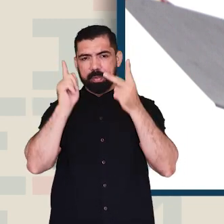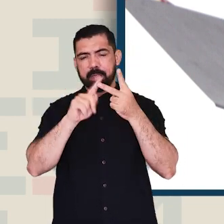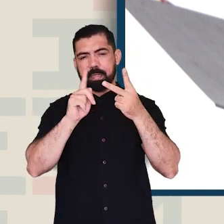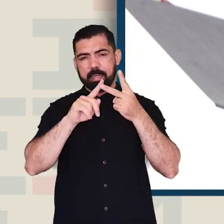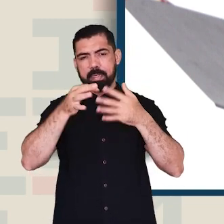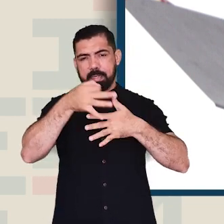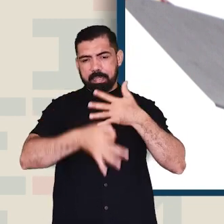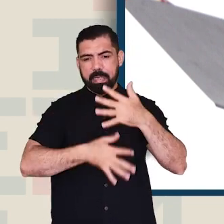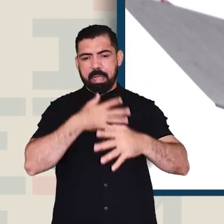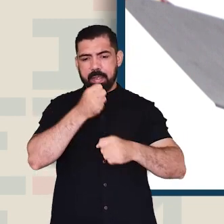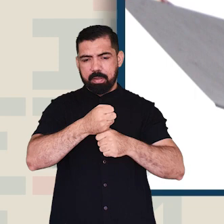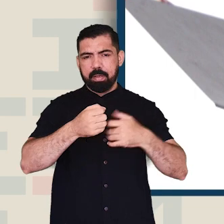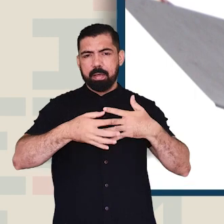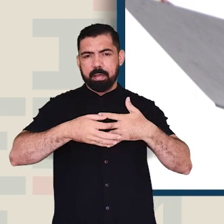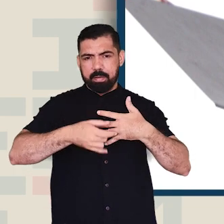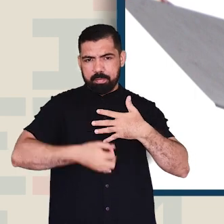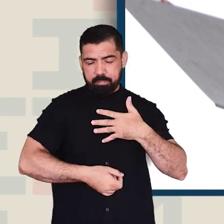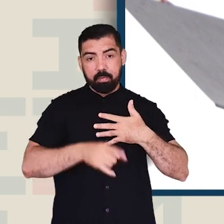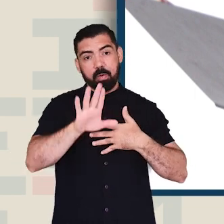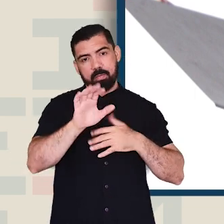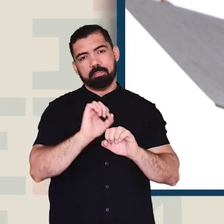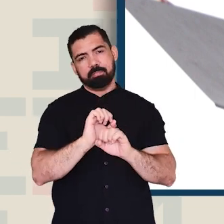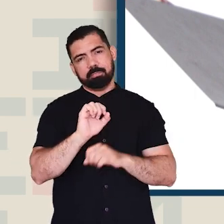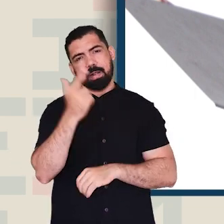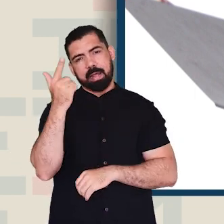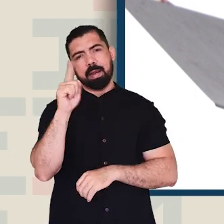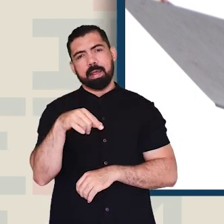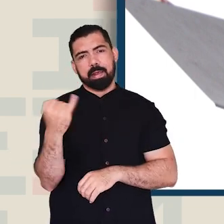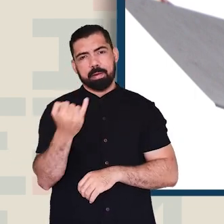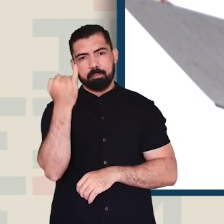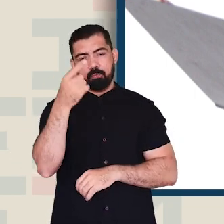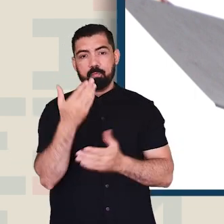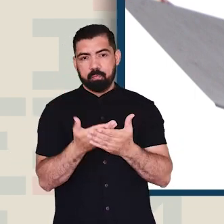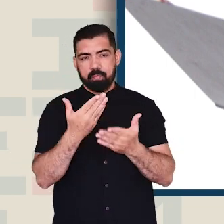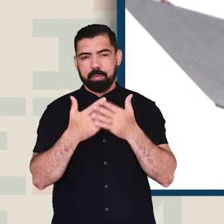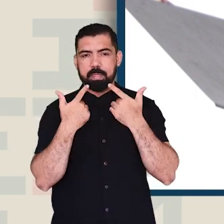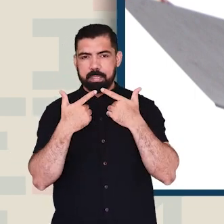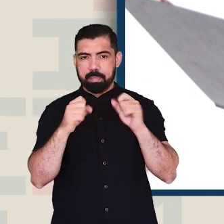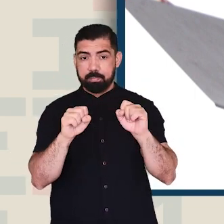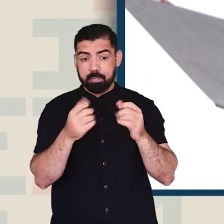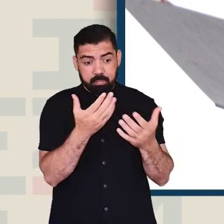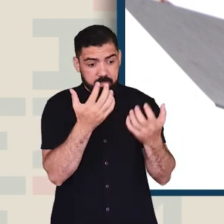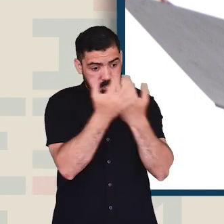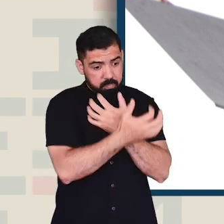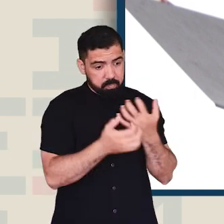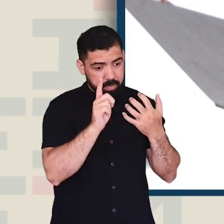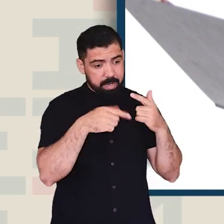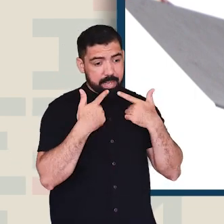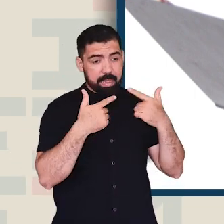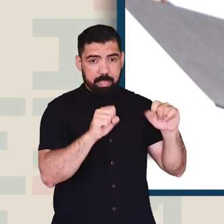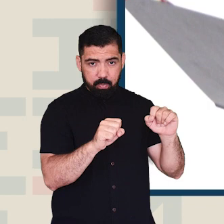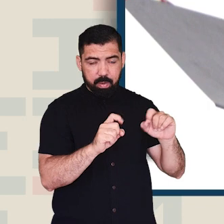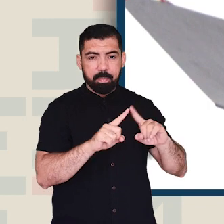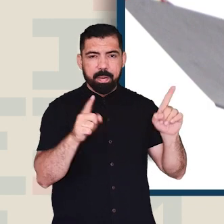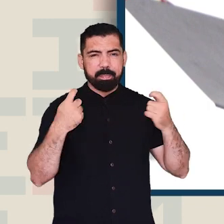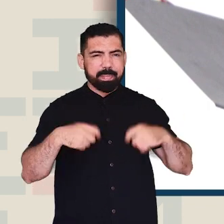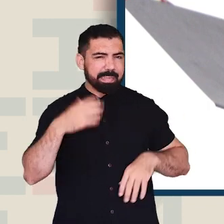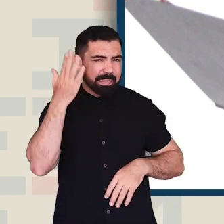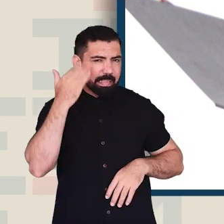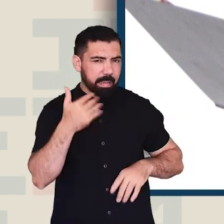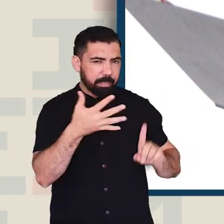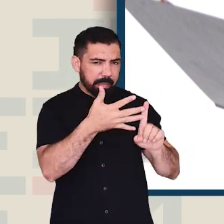escalas dos arpejos. Claro que isso é importante, você está estudando uma linguagem, né? A música é uma linguagem. Eu tenho que saber ler